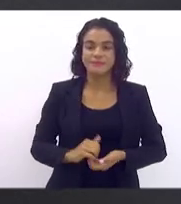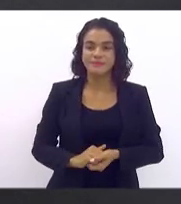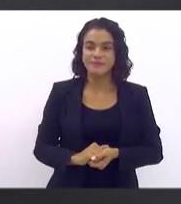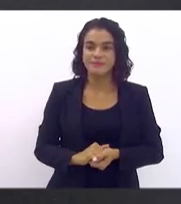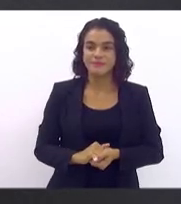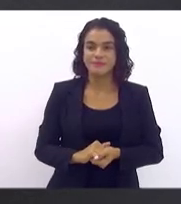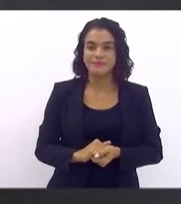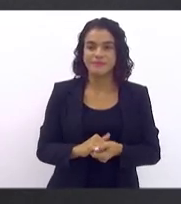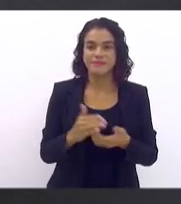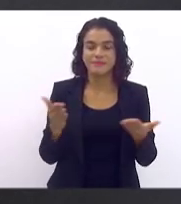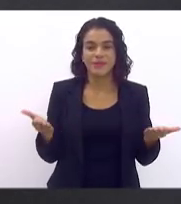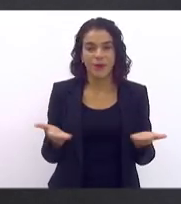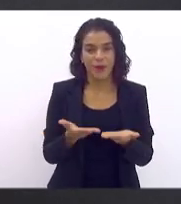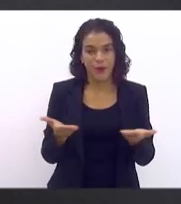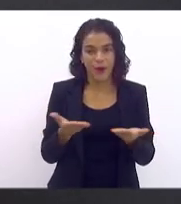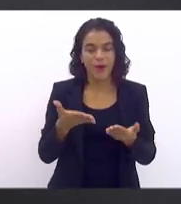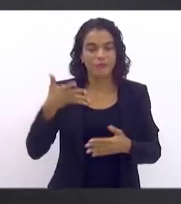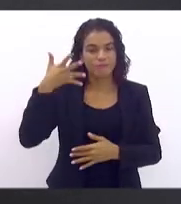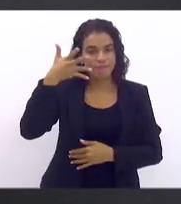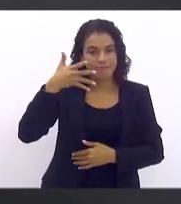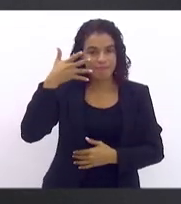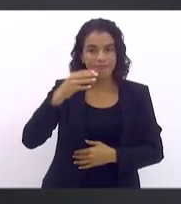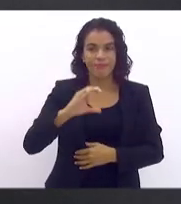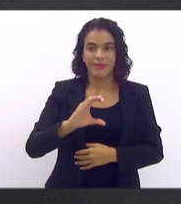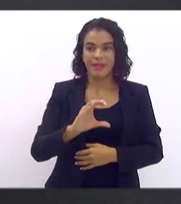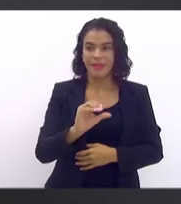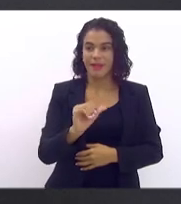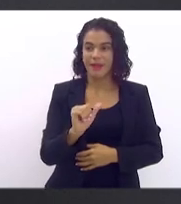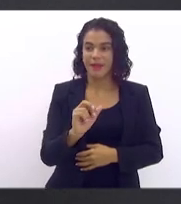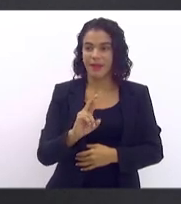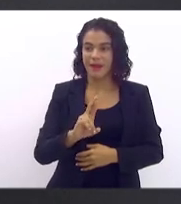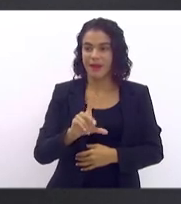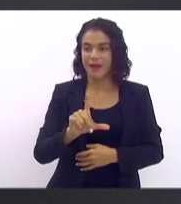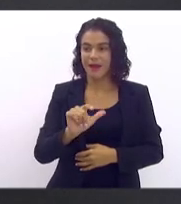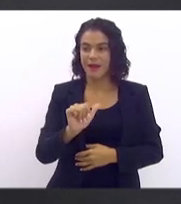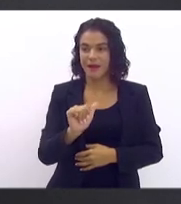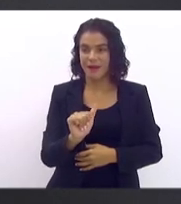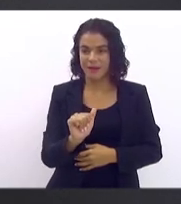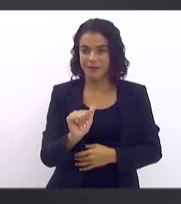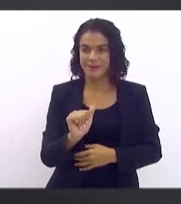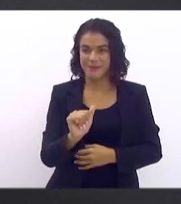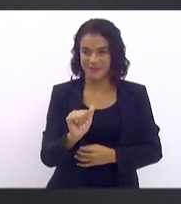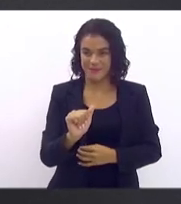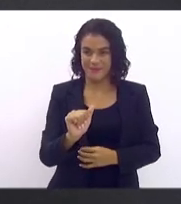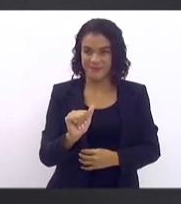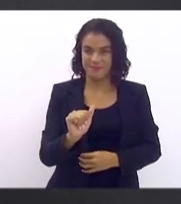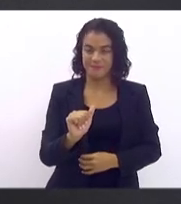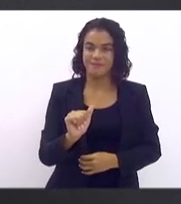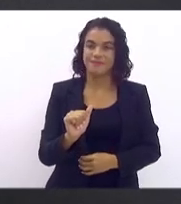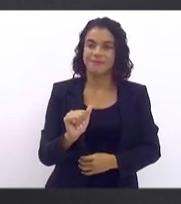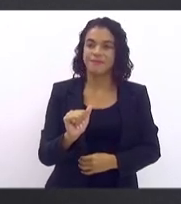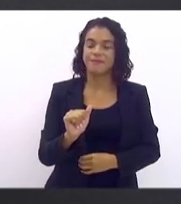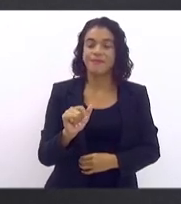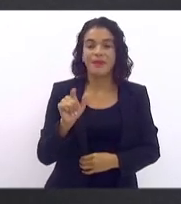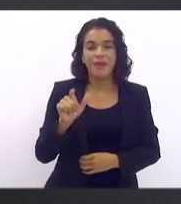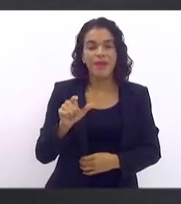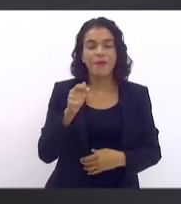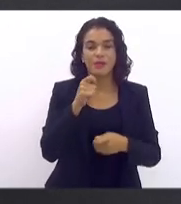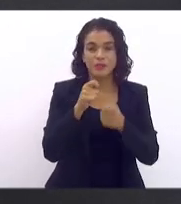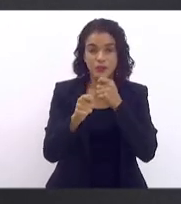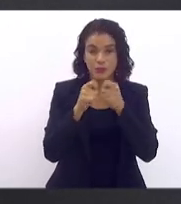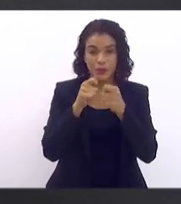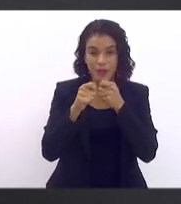a Carla Albuquerque. E aí, Carla, me permita falar, Carla. Carla é uma